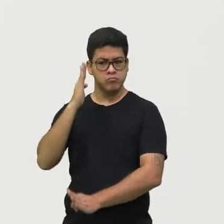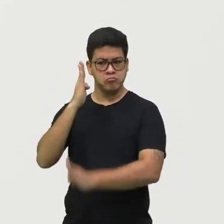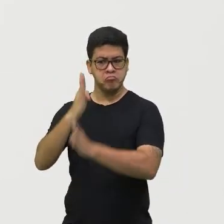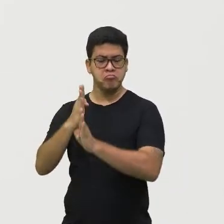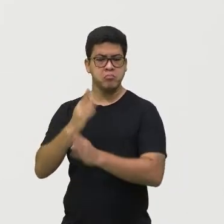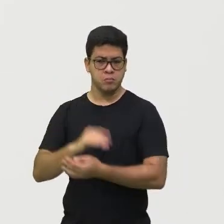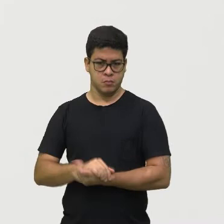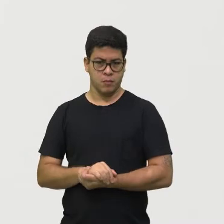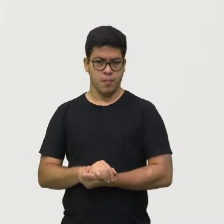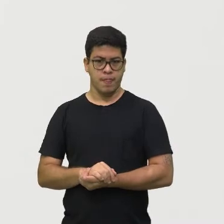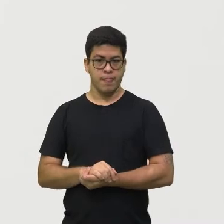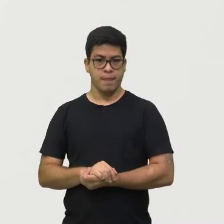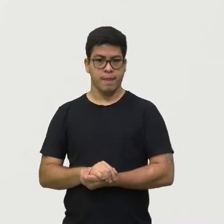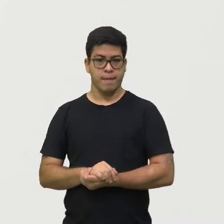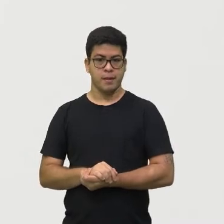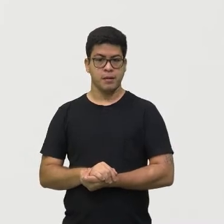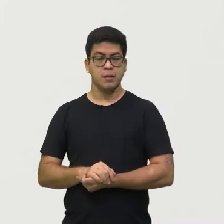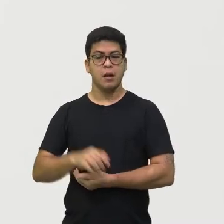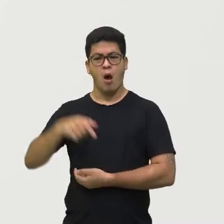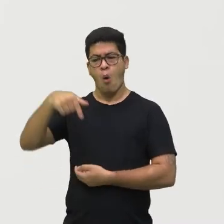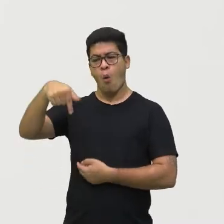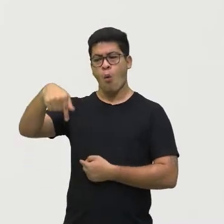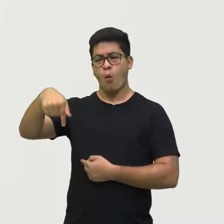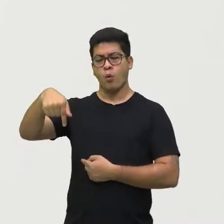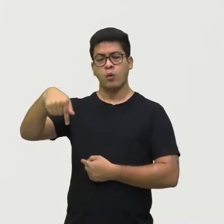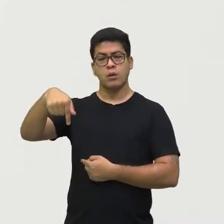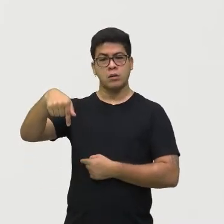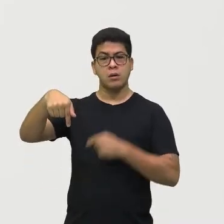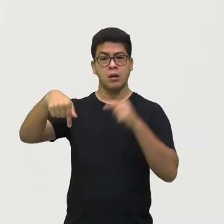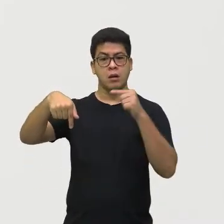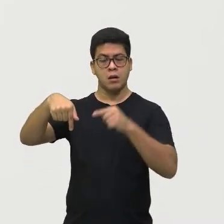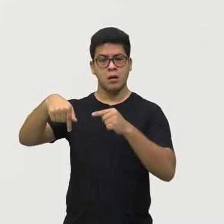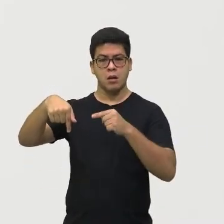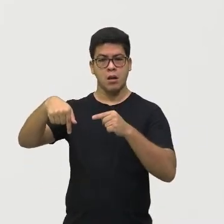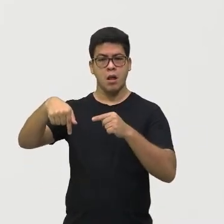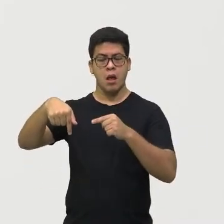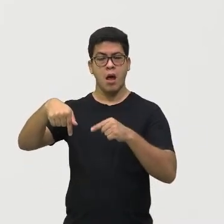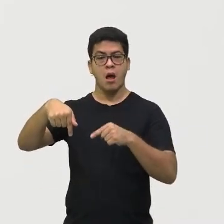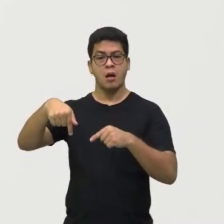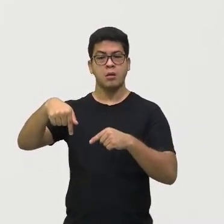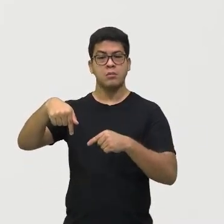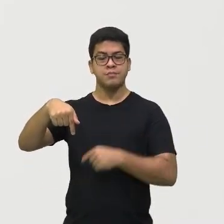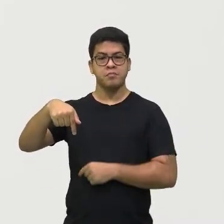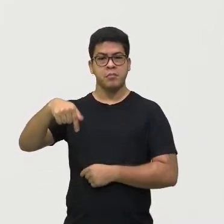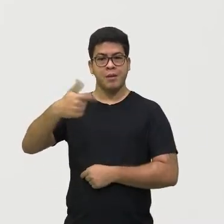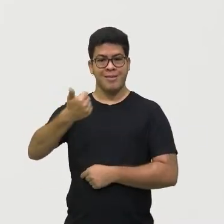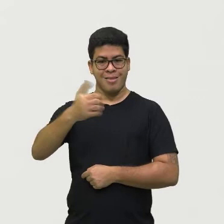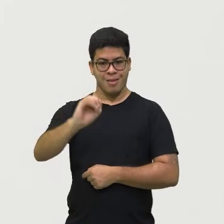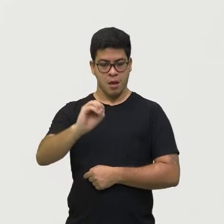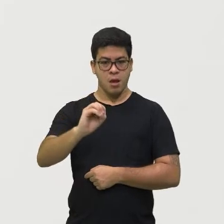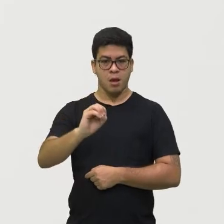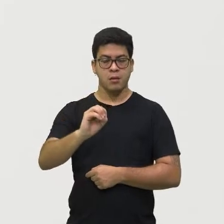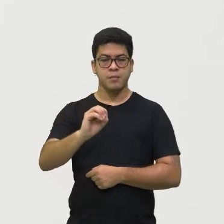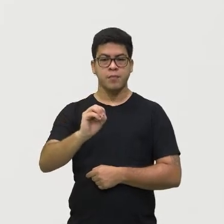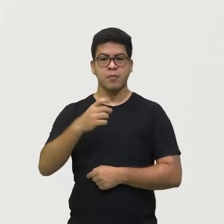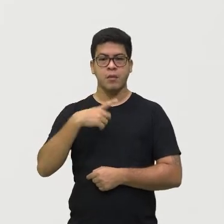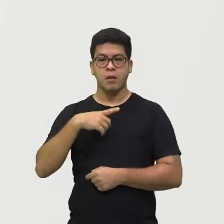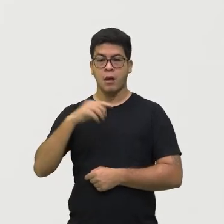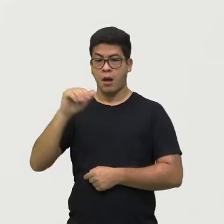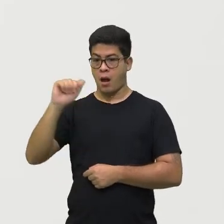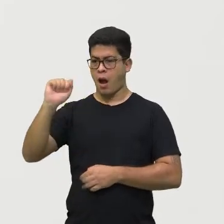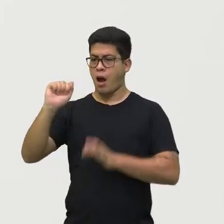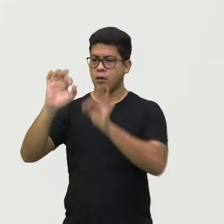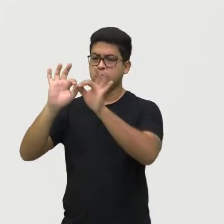aí, né, é a carga elétrica que vale 10 microcoulombs. Então, o ponto A está a 2